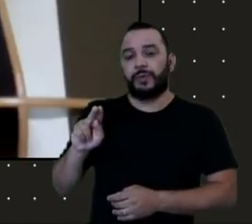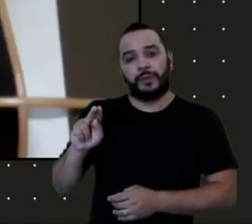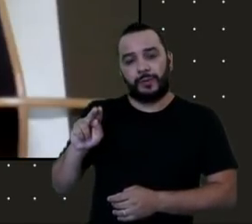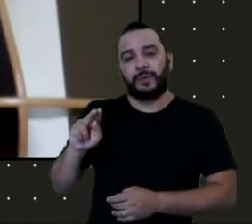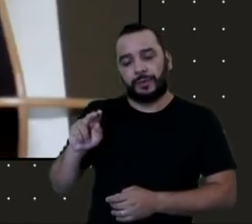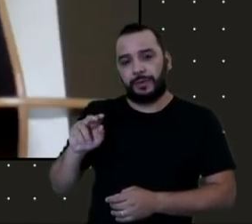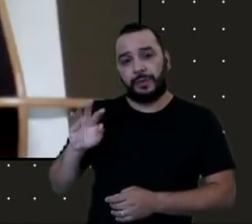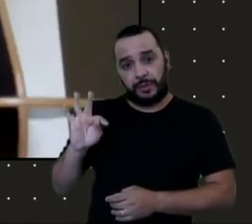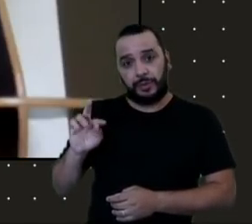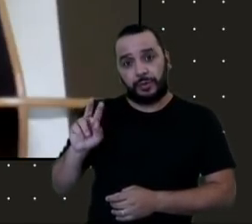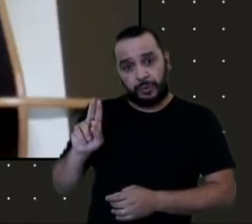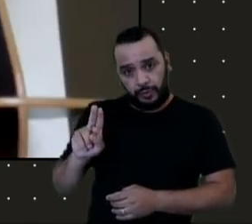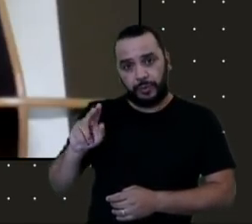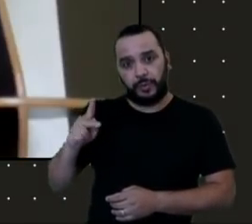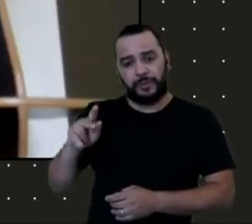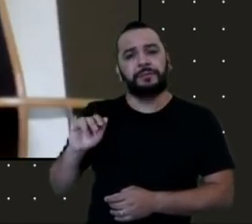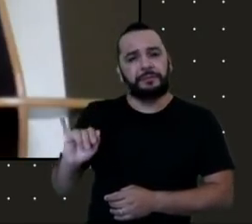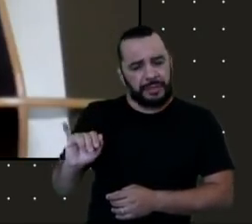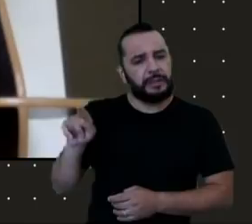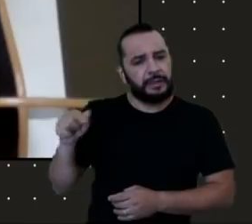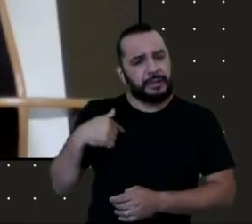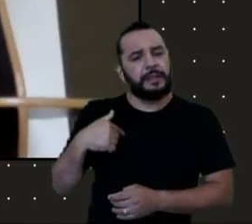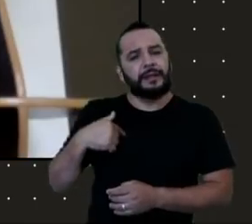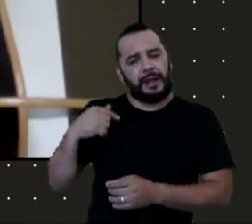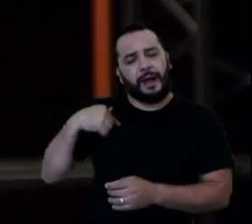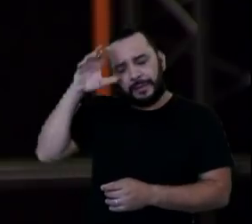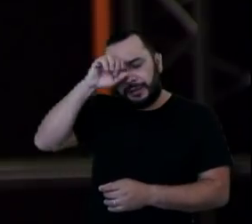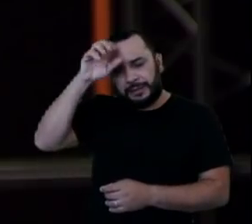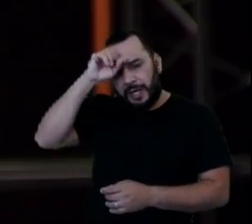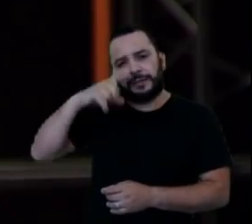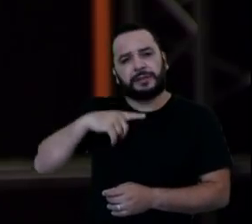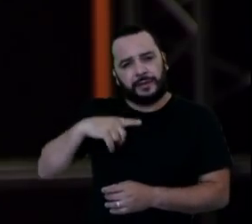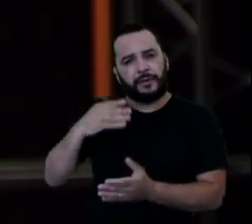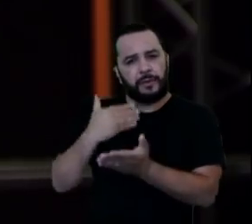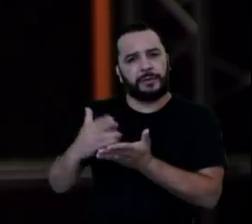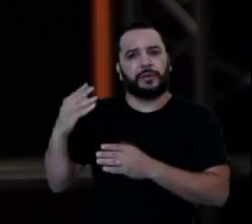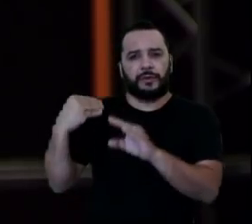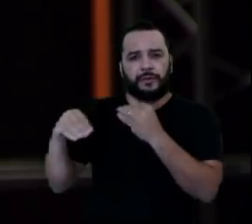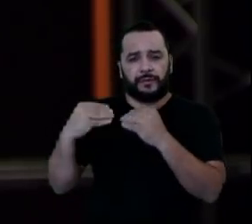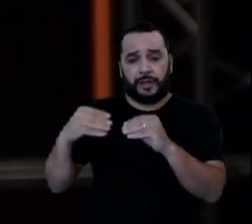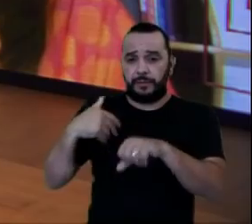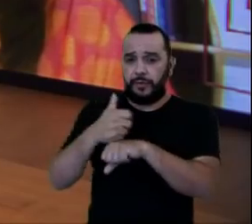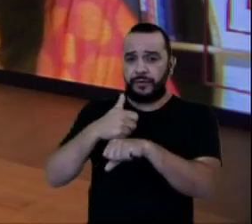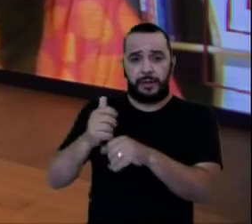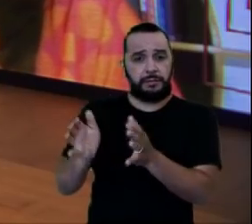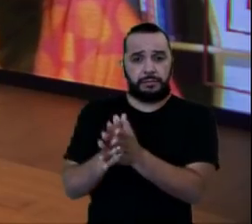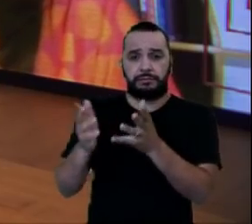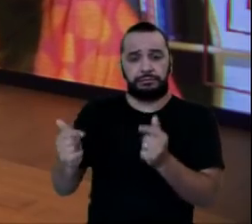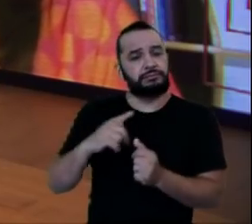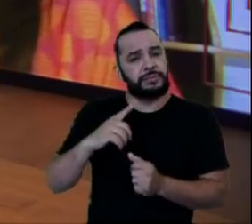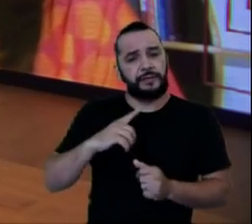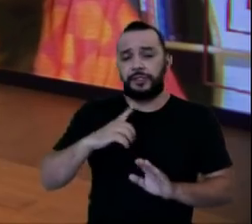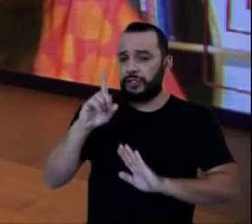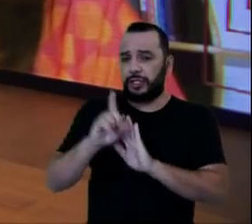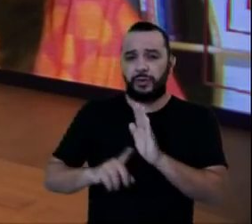Tupi nesses últimos momentos dela? Verdade. Bem, a TV Tupi também foi um